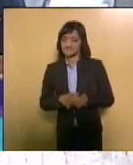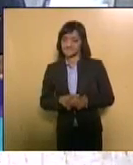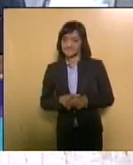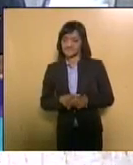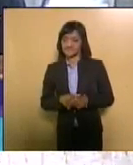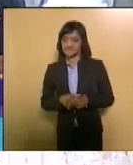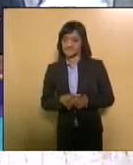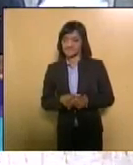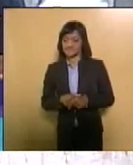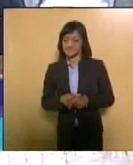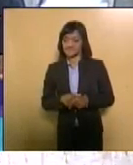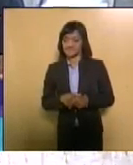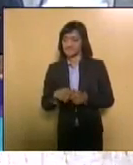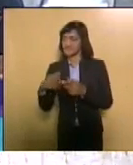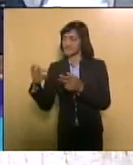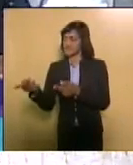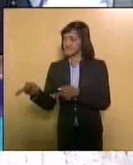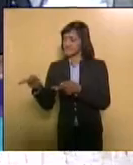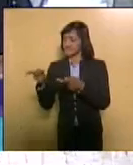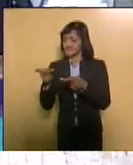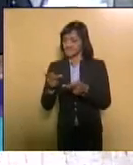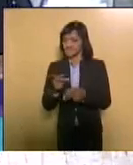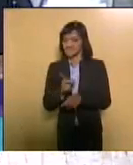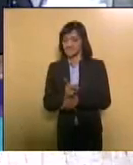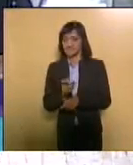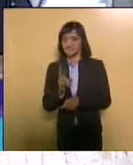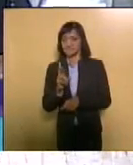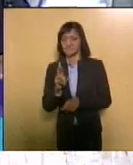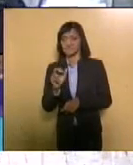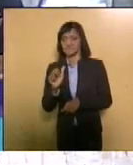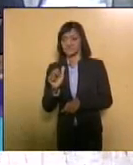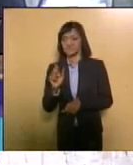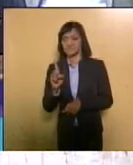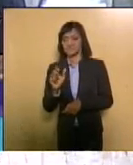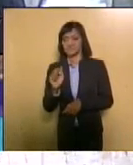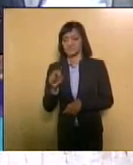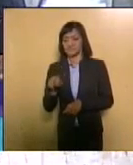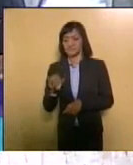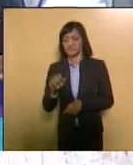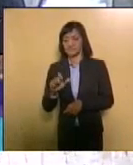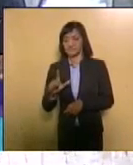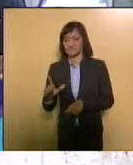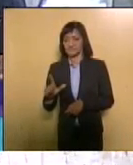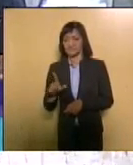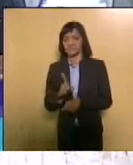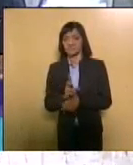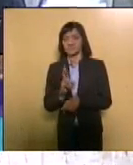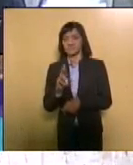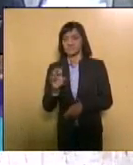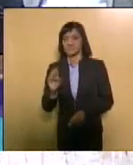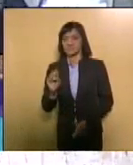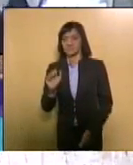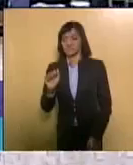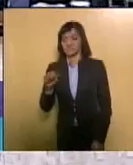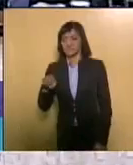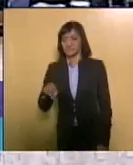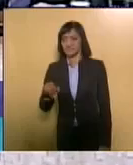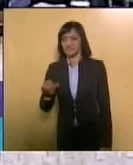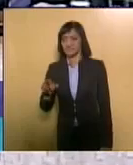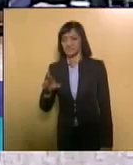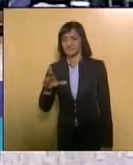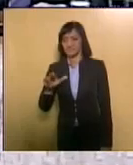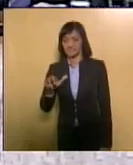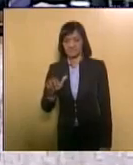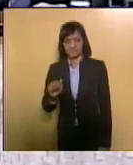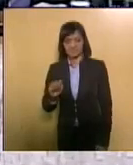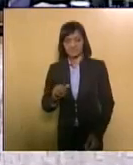nas pessoas dos convidados Dr Dani e da D Samira eu cumprimento a todos